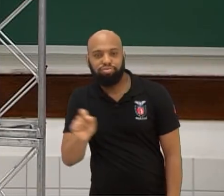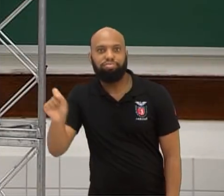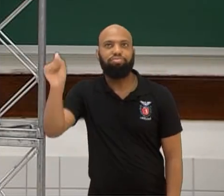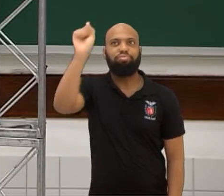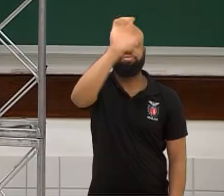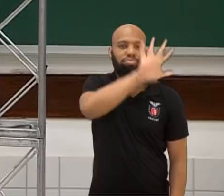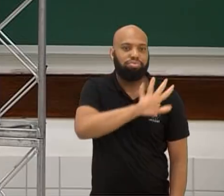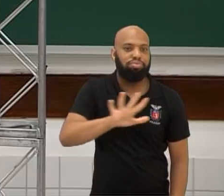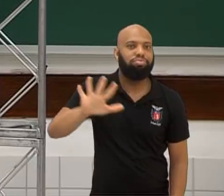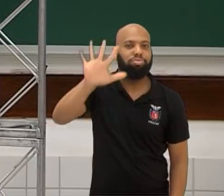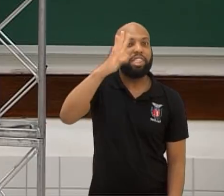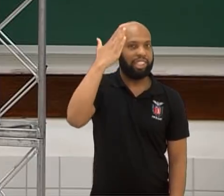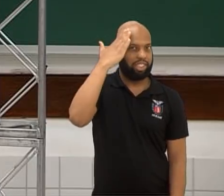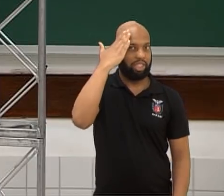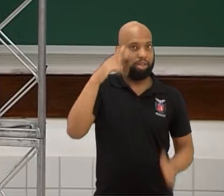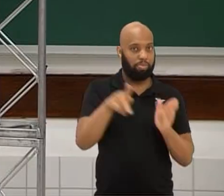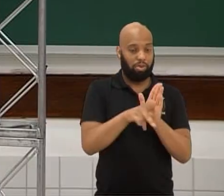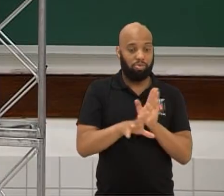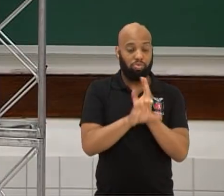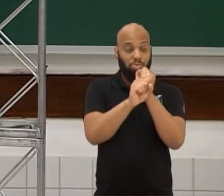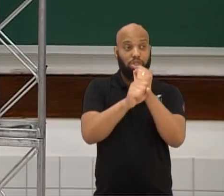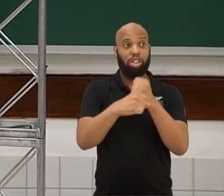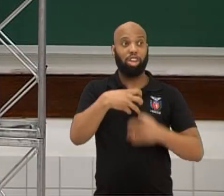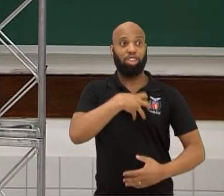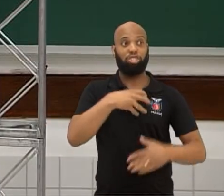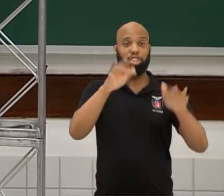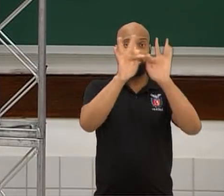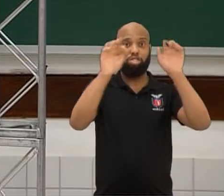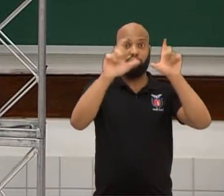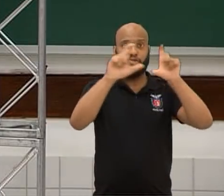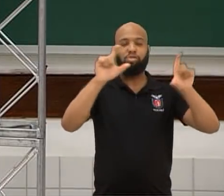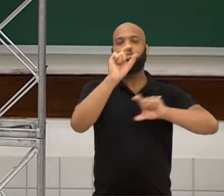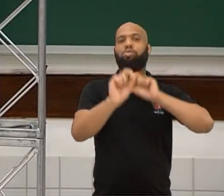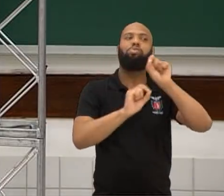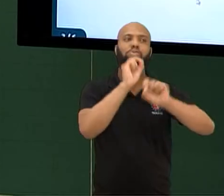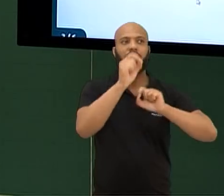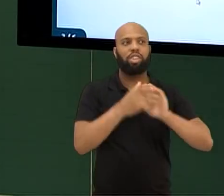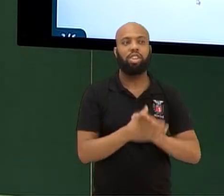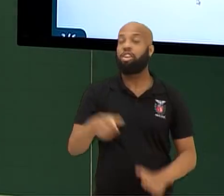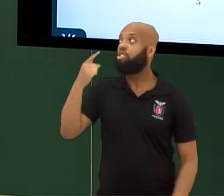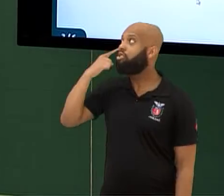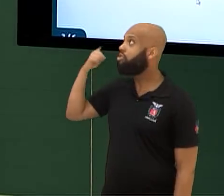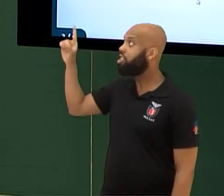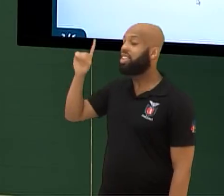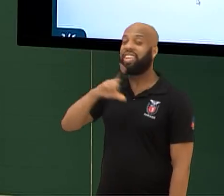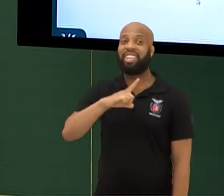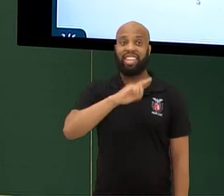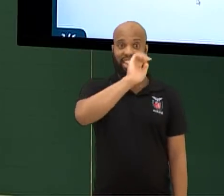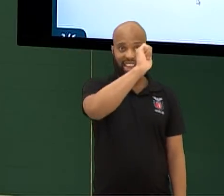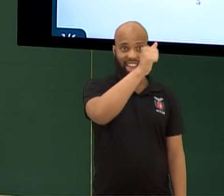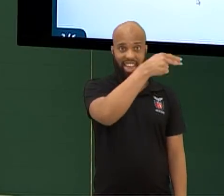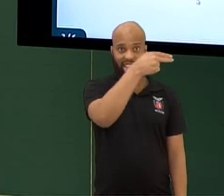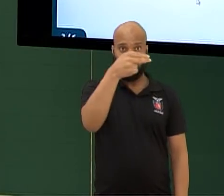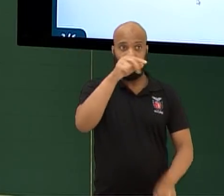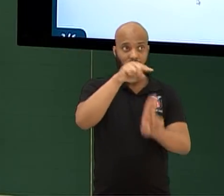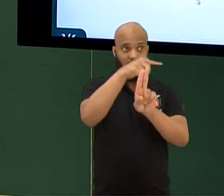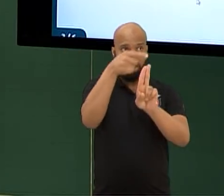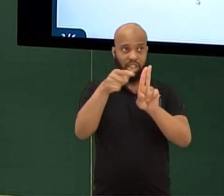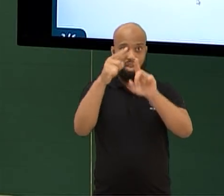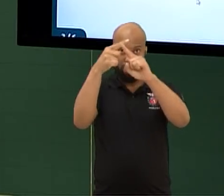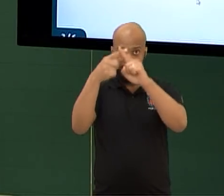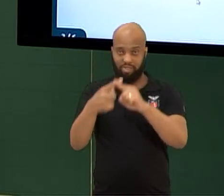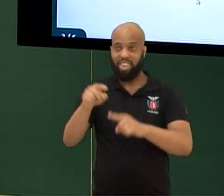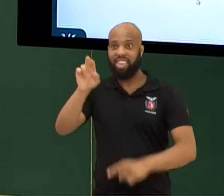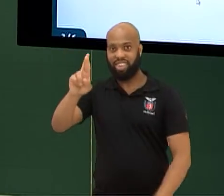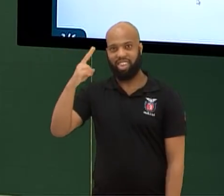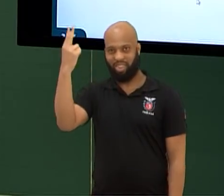para calcularmos, a nossa formulazinha é, vejamos aqui, ó, área igual a π